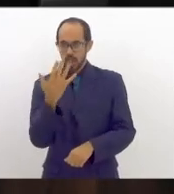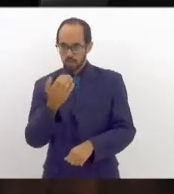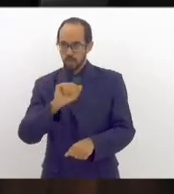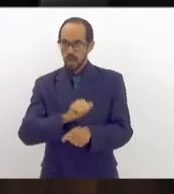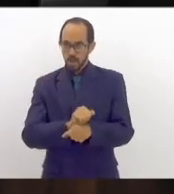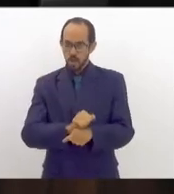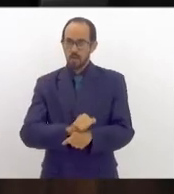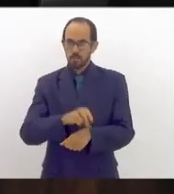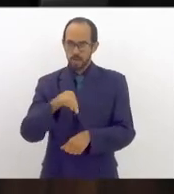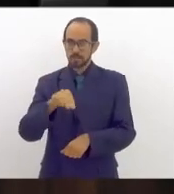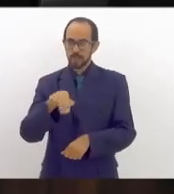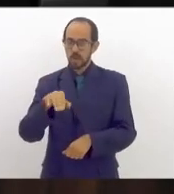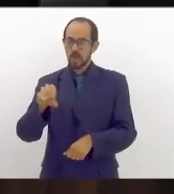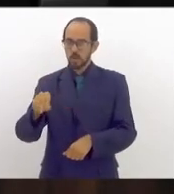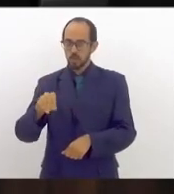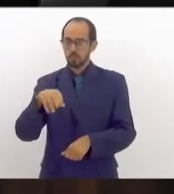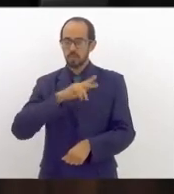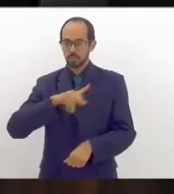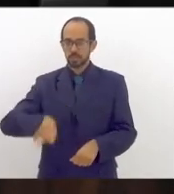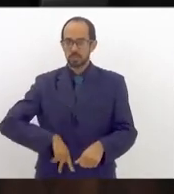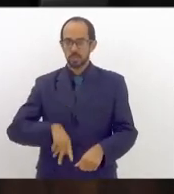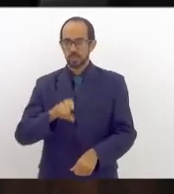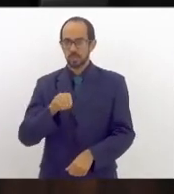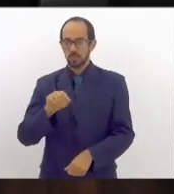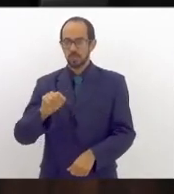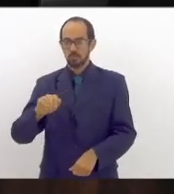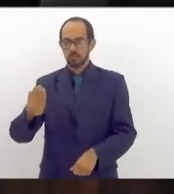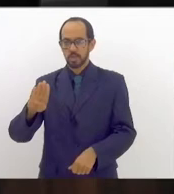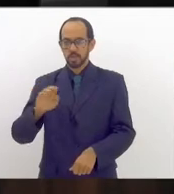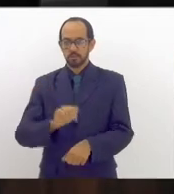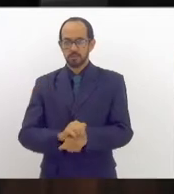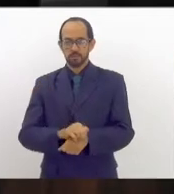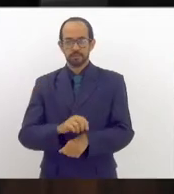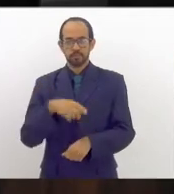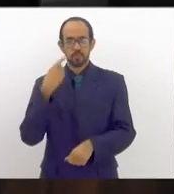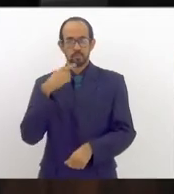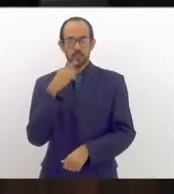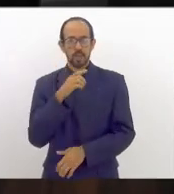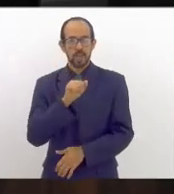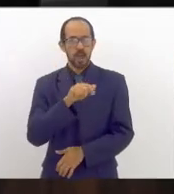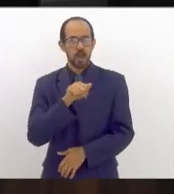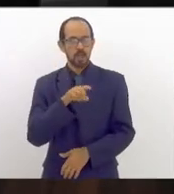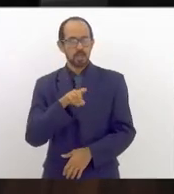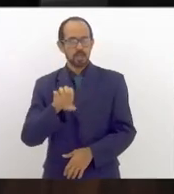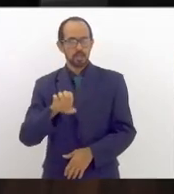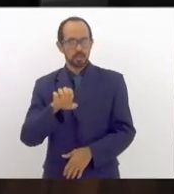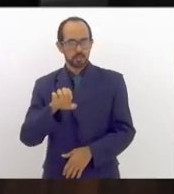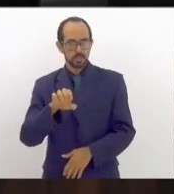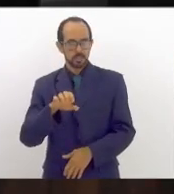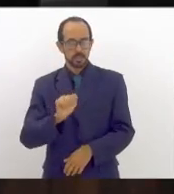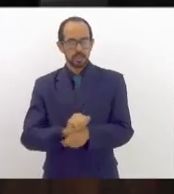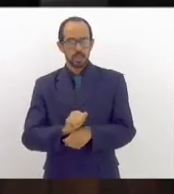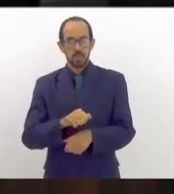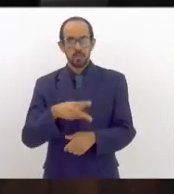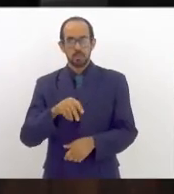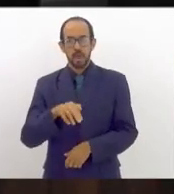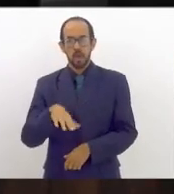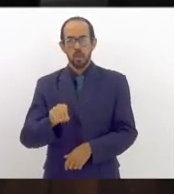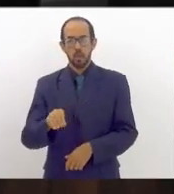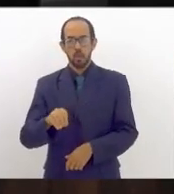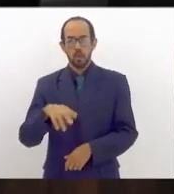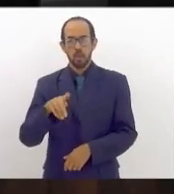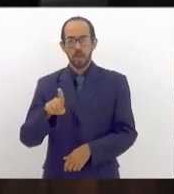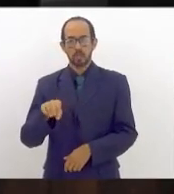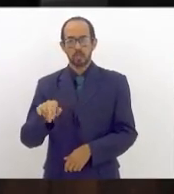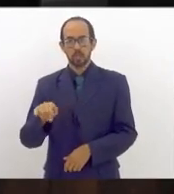OAB em janeiro nossa querida Alice foi deputado dessa casa Paulo Vitor Lima nosso Corredor da